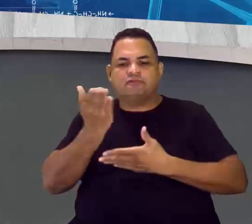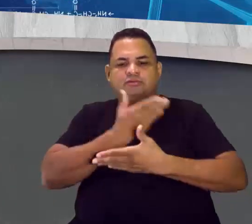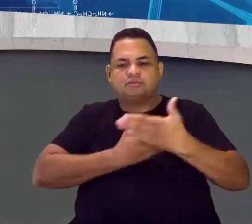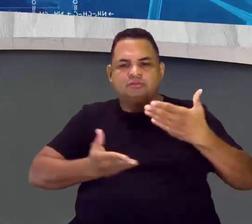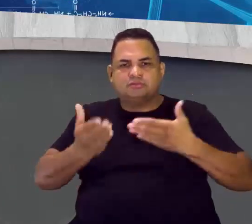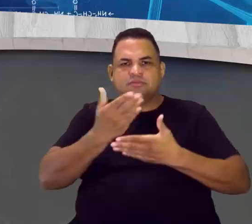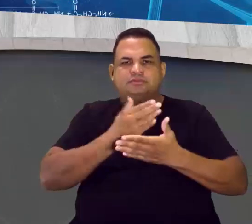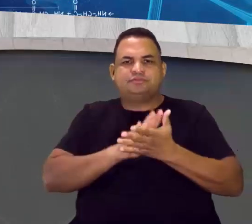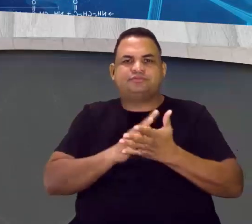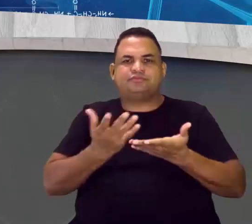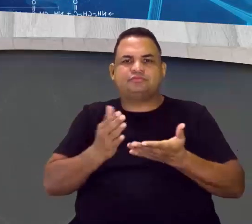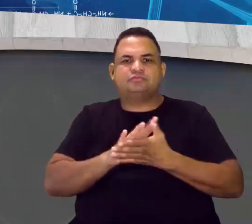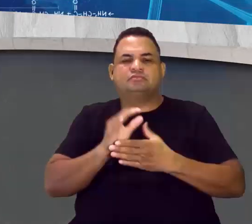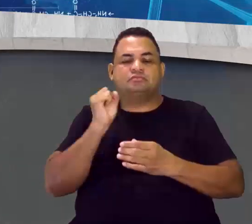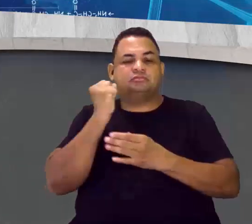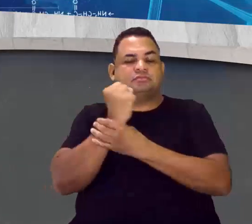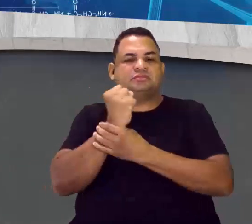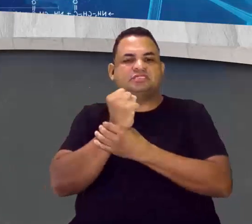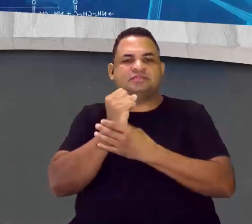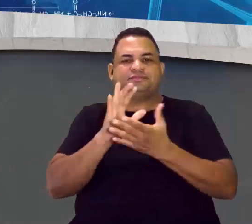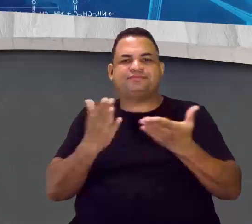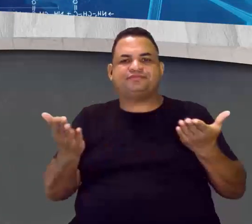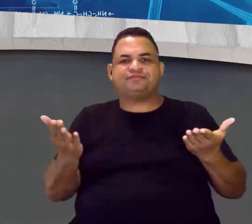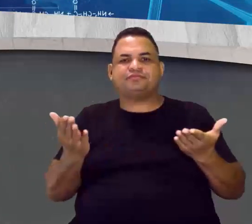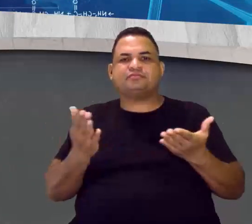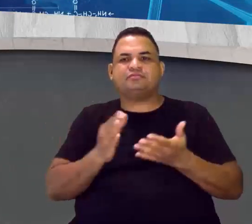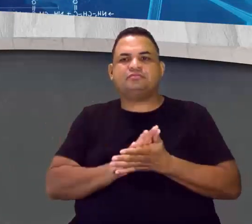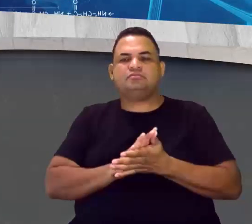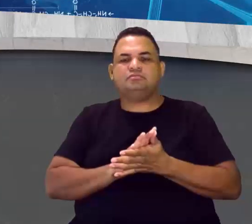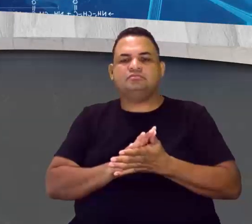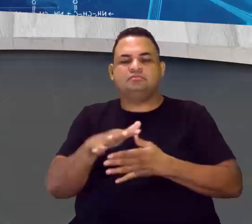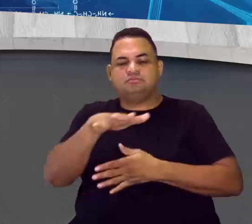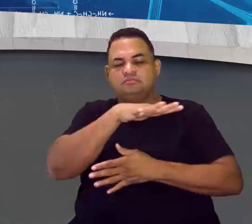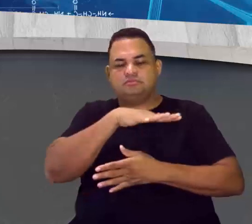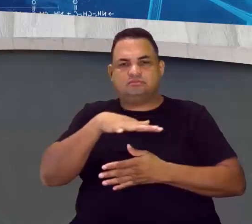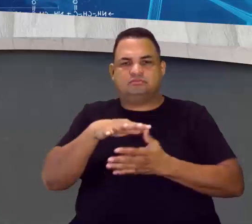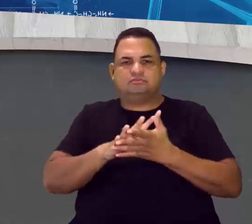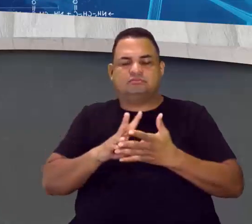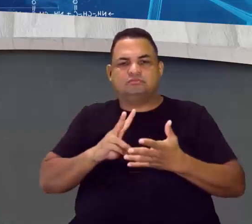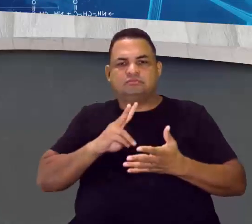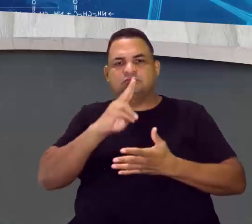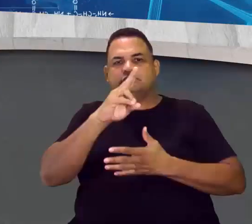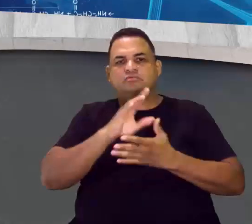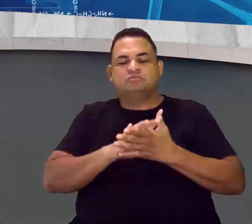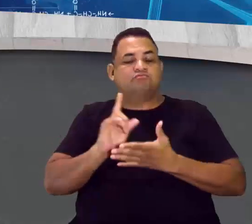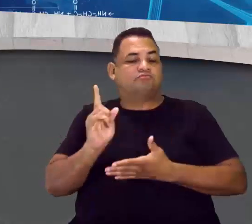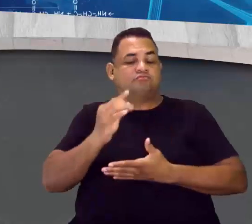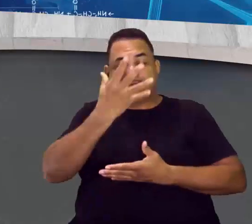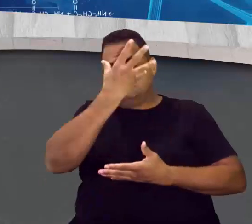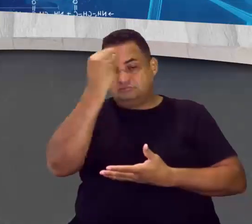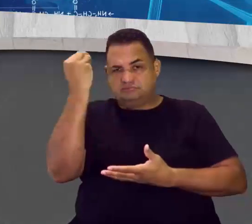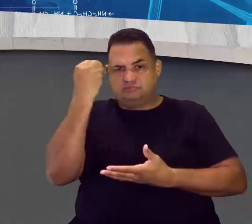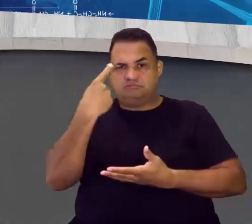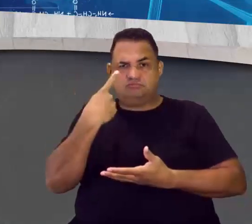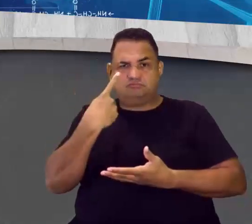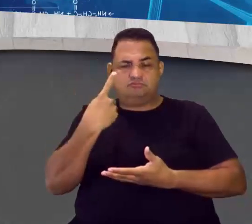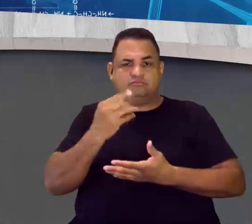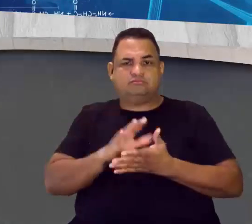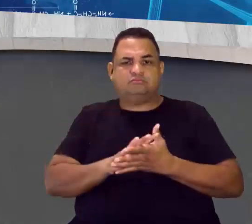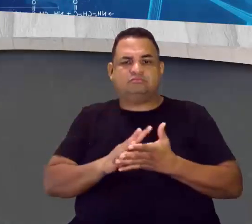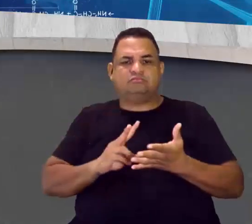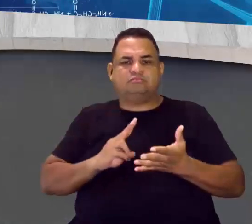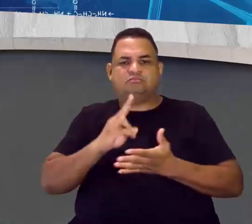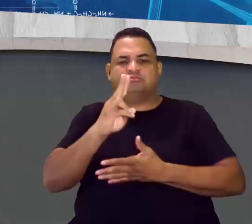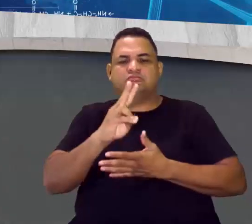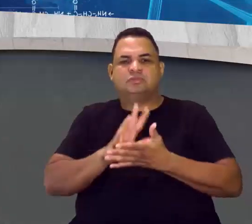de hidrogênio, que garante, então, uma tensão superficial. E aí, não esqueça, hein? Você viu a força de Van